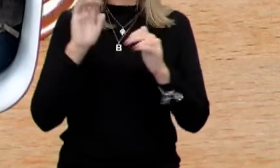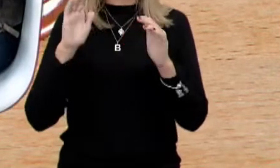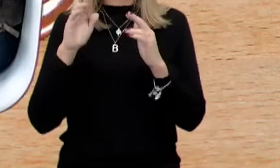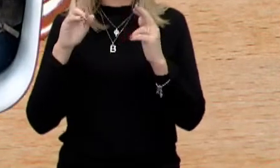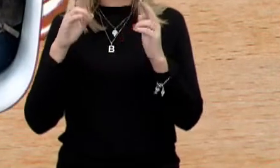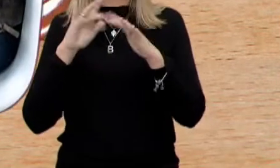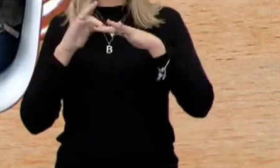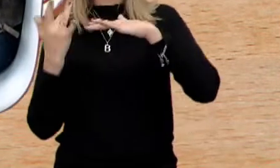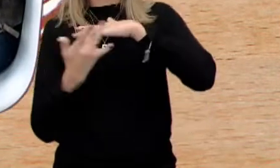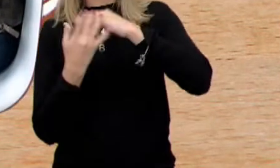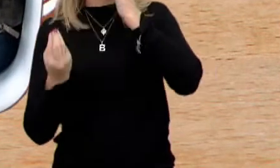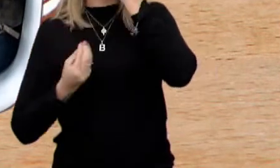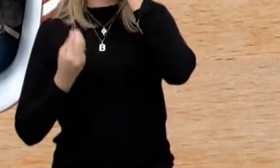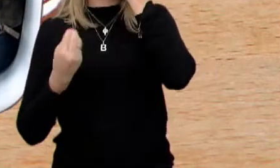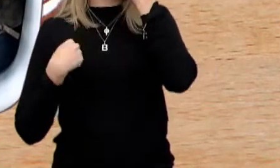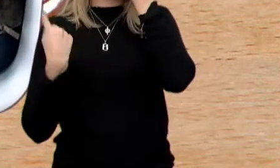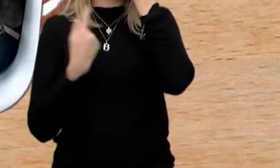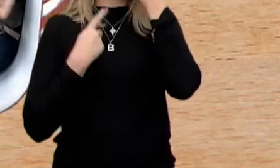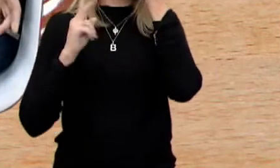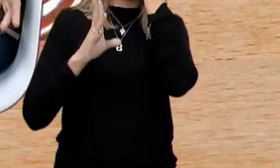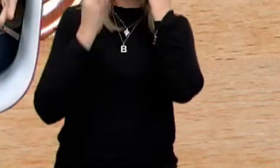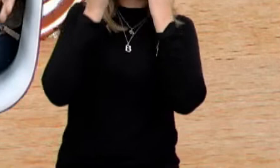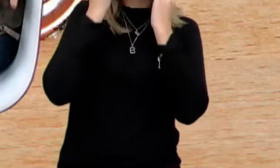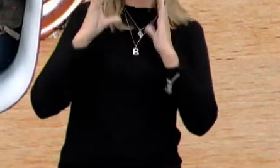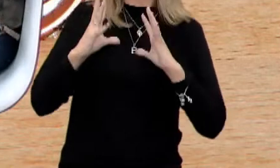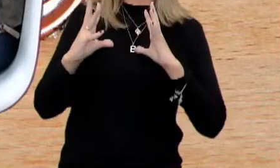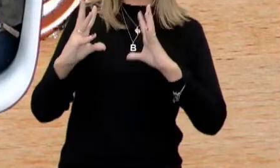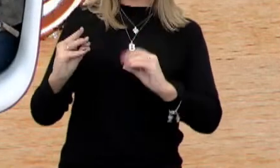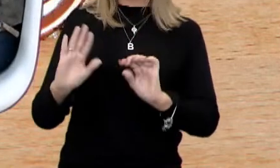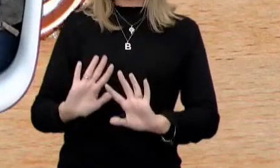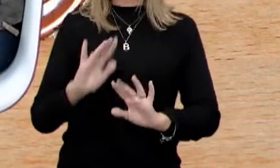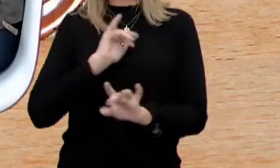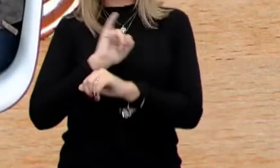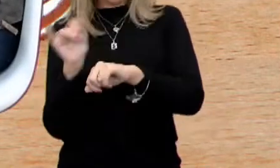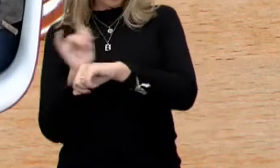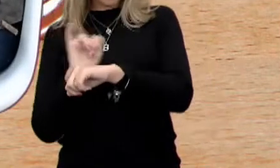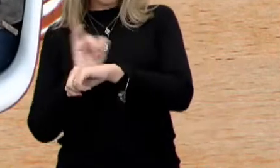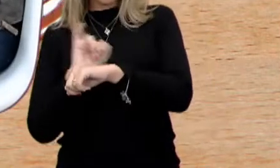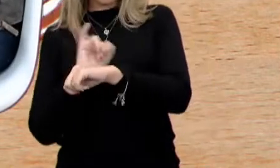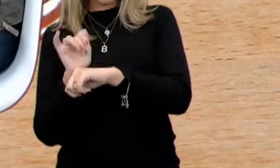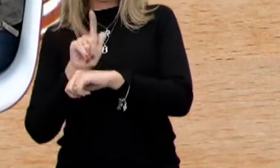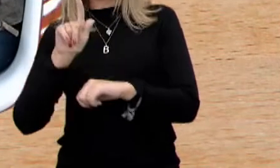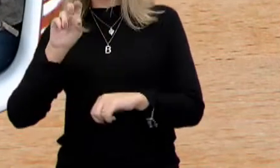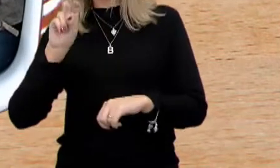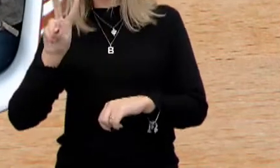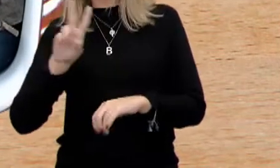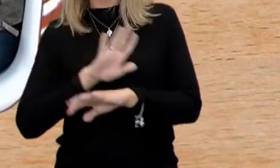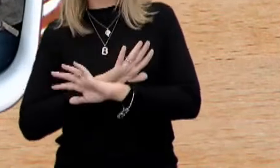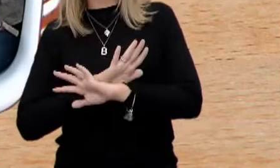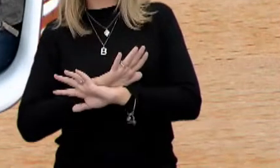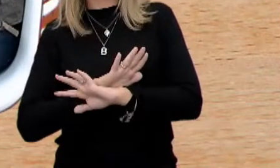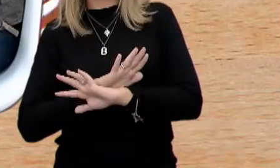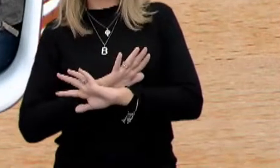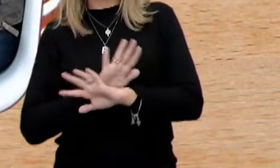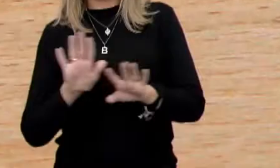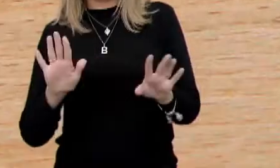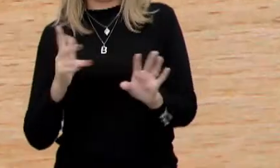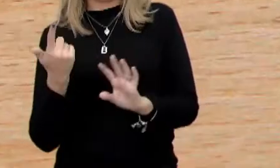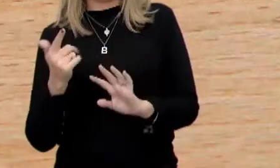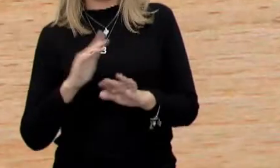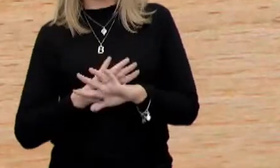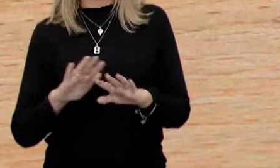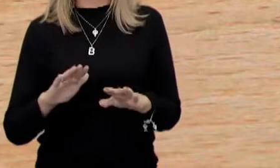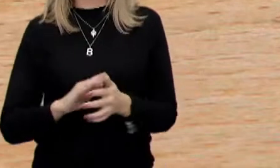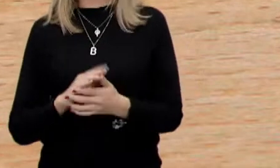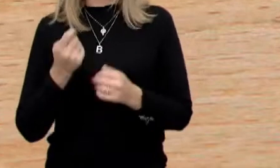sociais? A gente está presente em todos. Certo. YouTube, o blog não mais, porque o blog